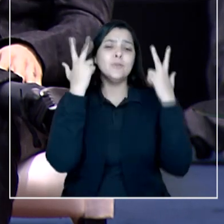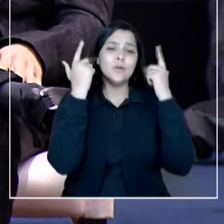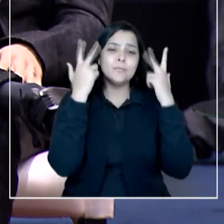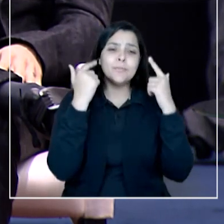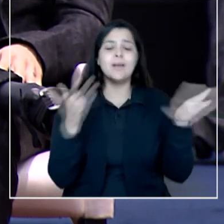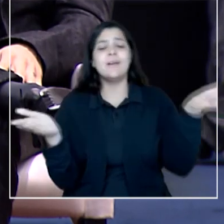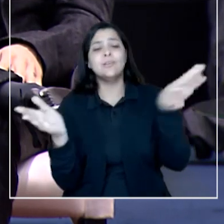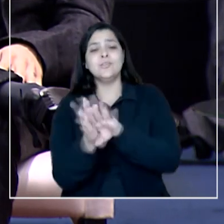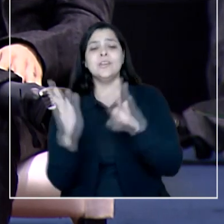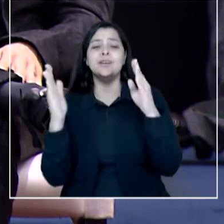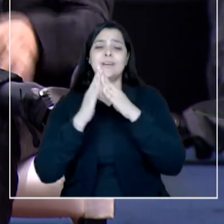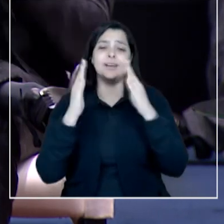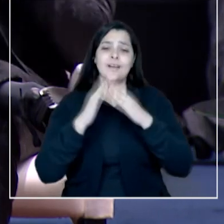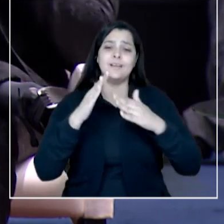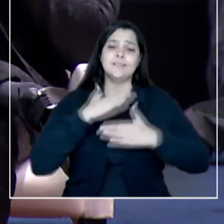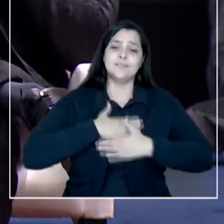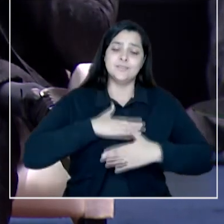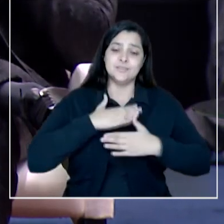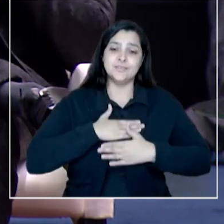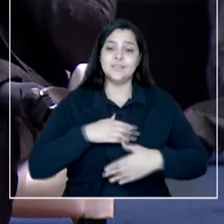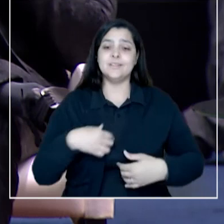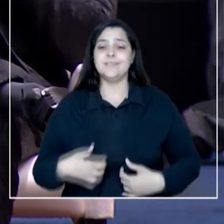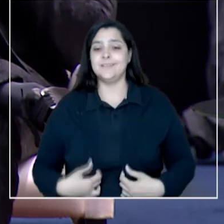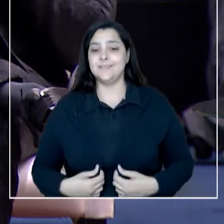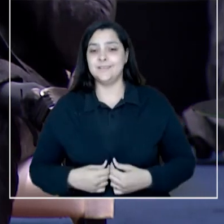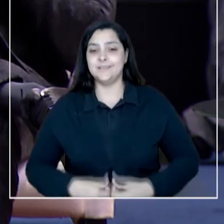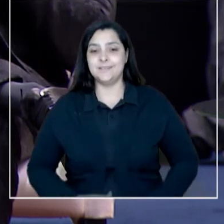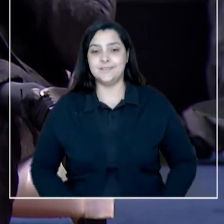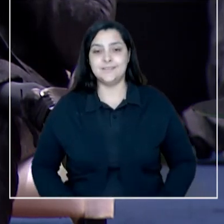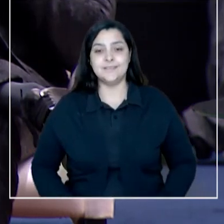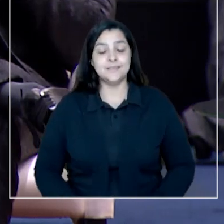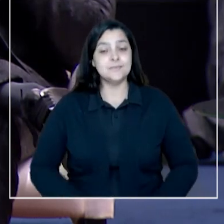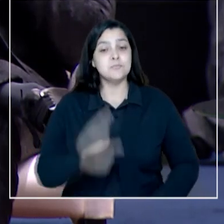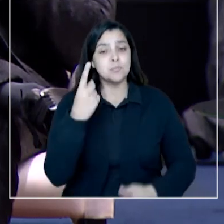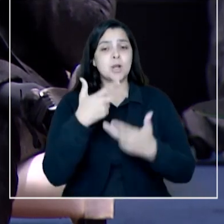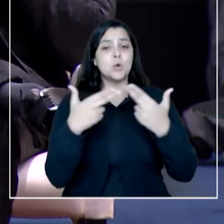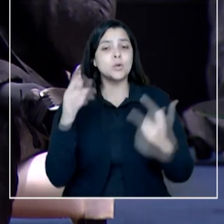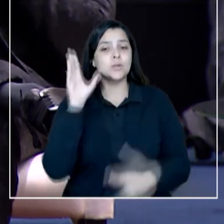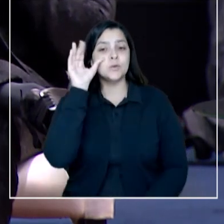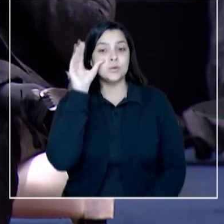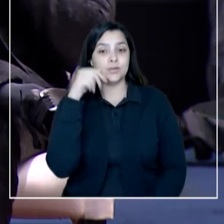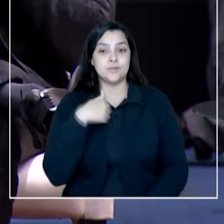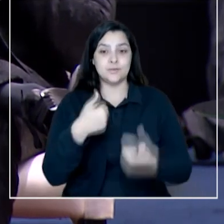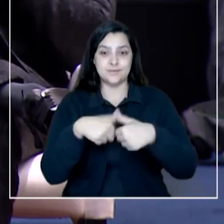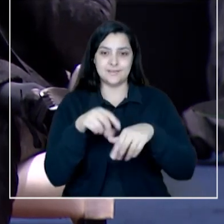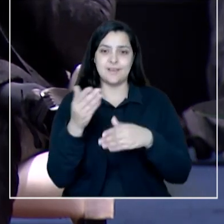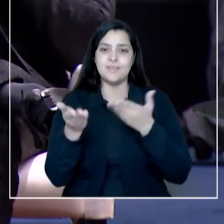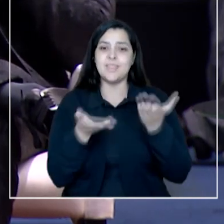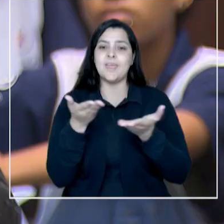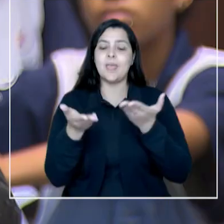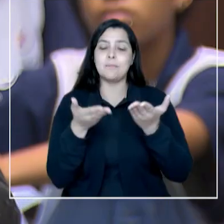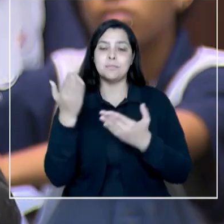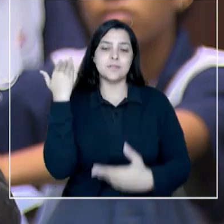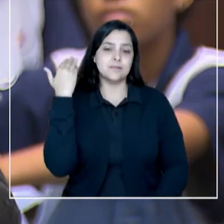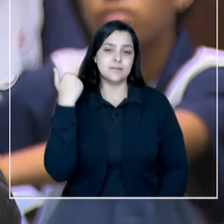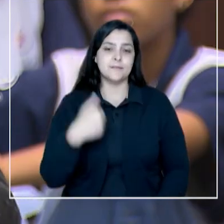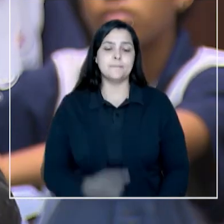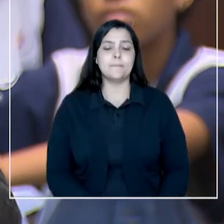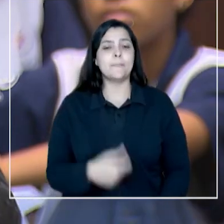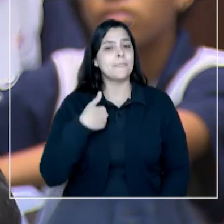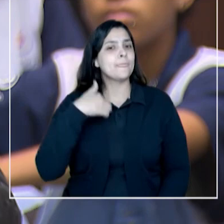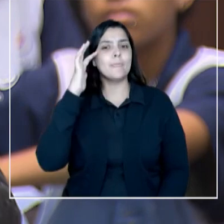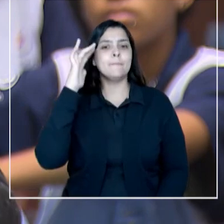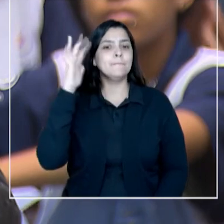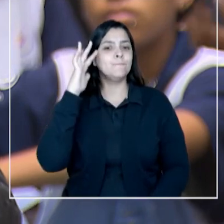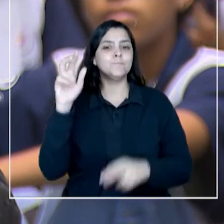casa, descansar. Mas eu vou te falar uma coisa que é curiosa, né? Eu estava numa terapia esses dias, pensando exatamente